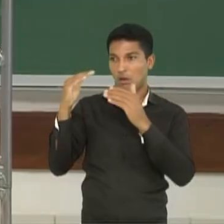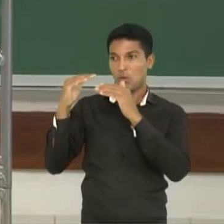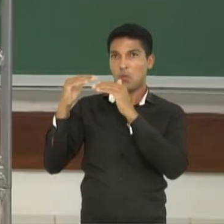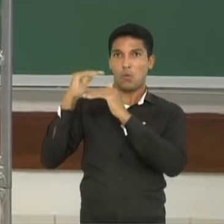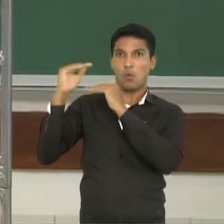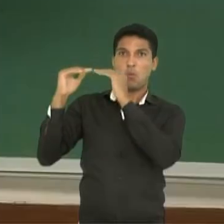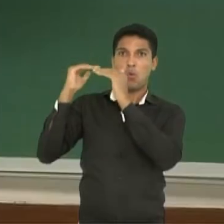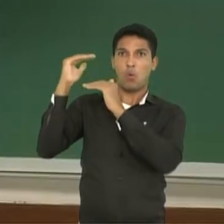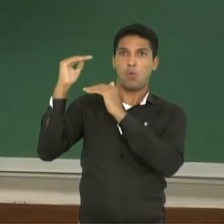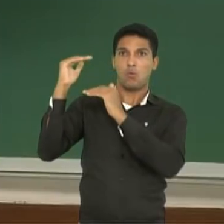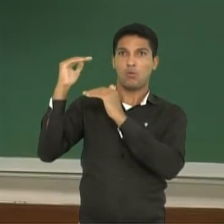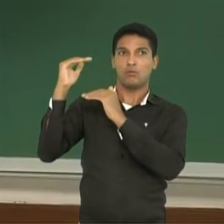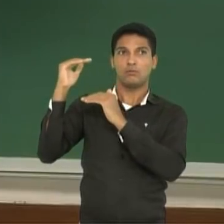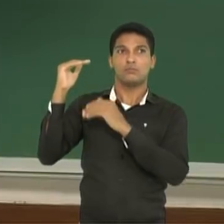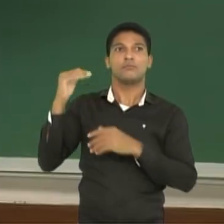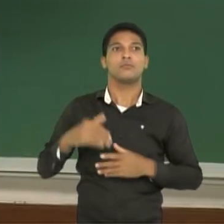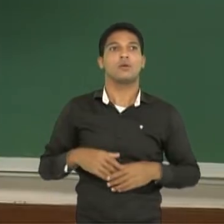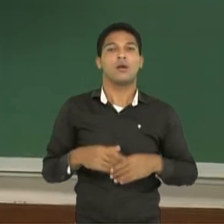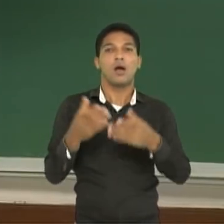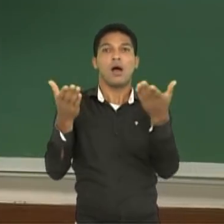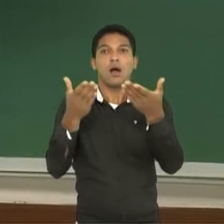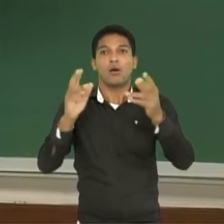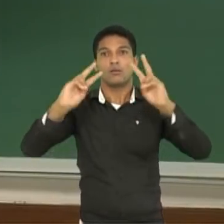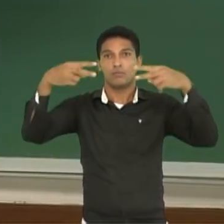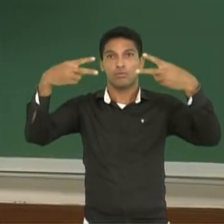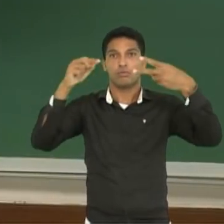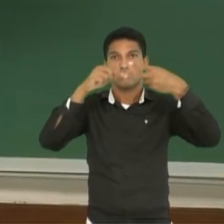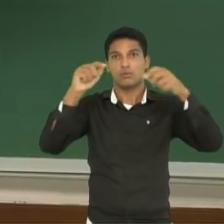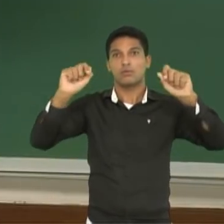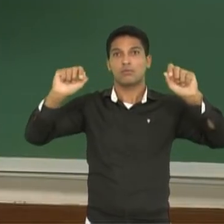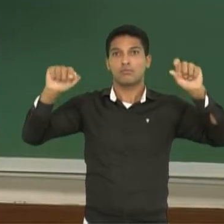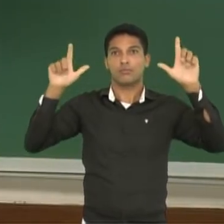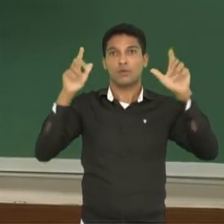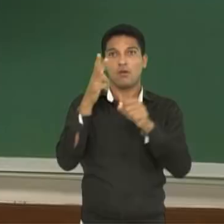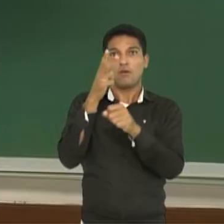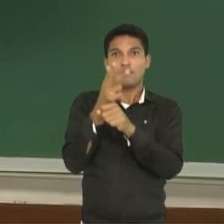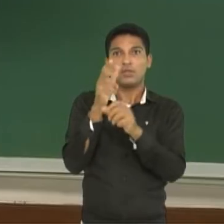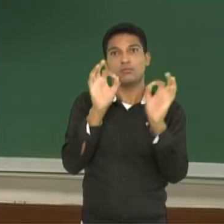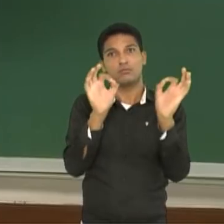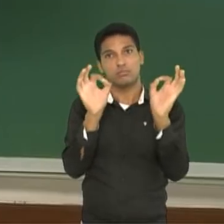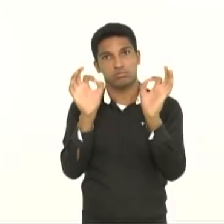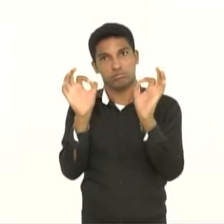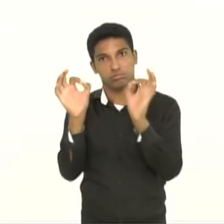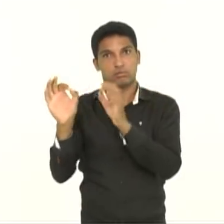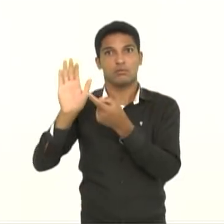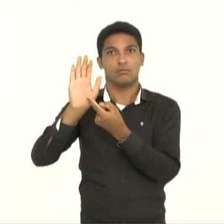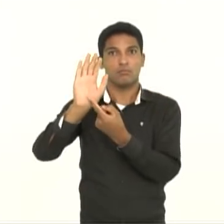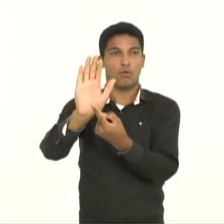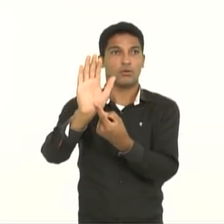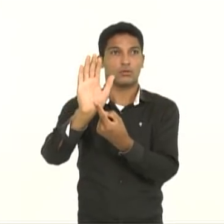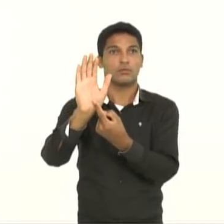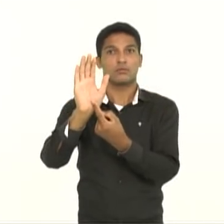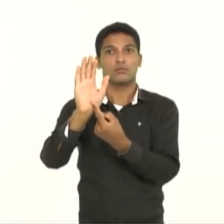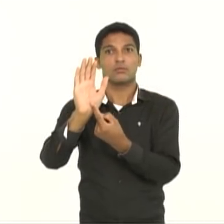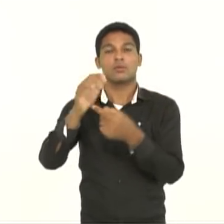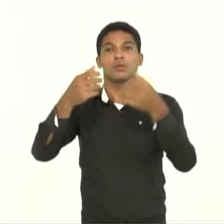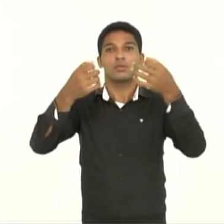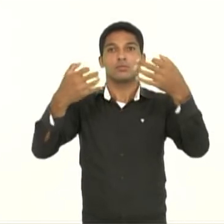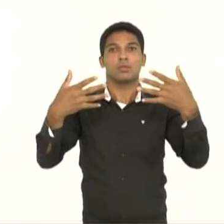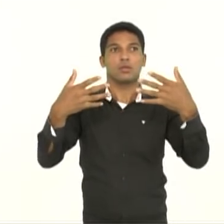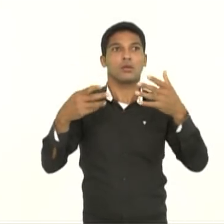metros ou em quilos. Os esportes de marca são aqueles que melhor retratam o lema olímpico,